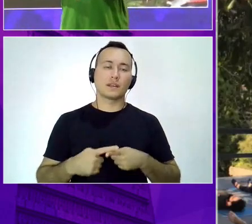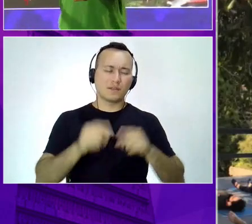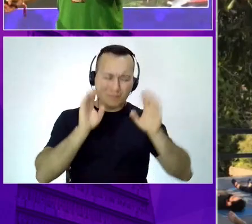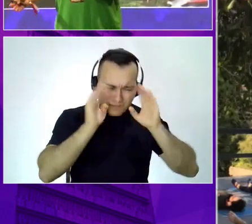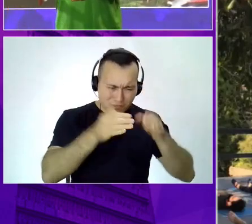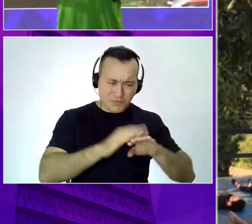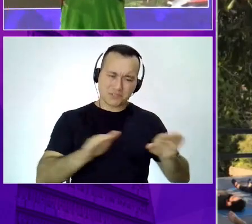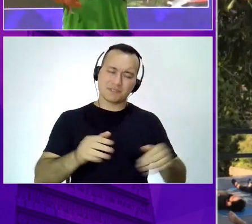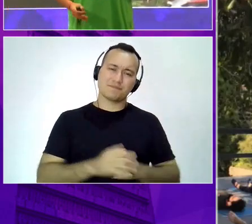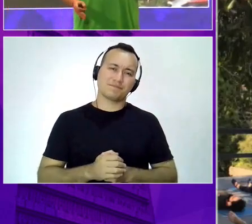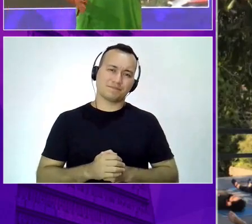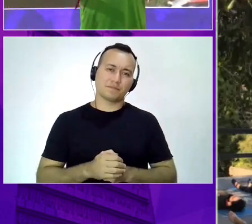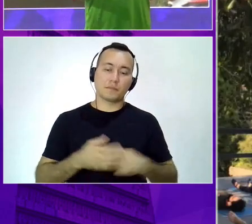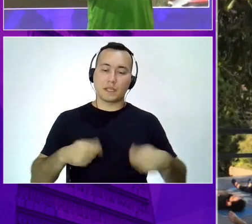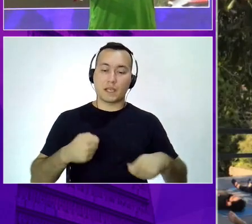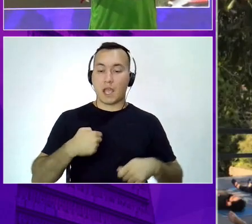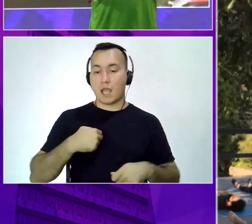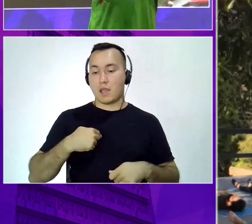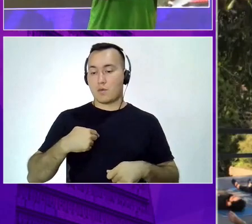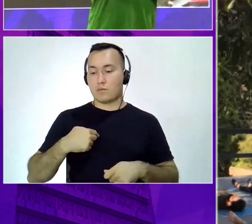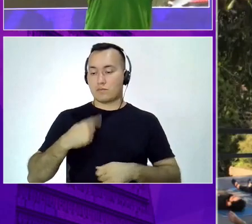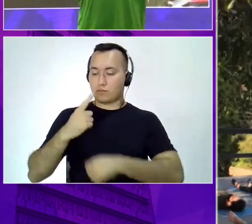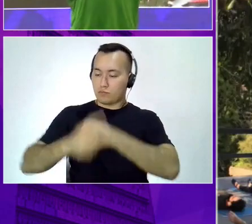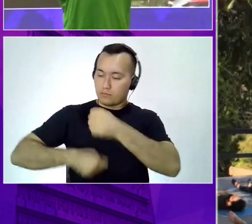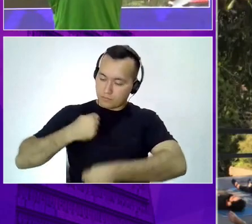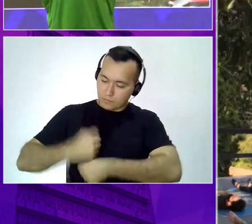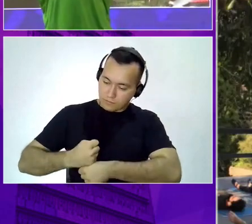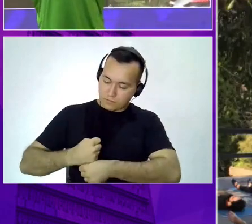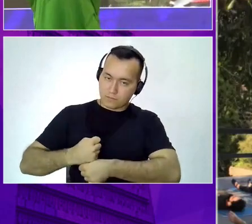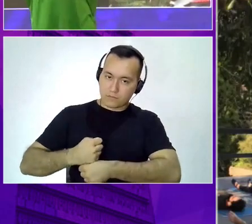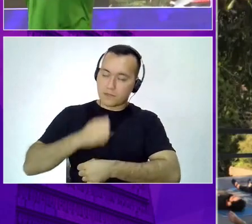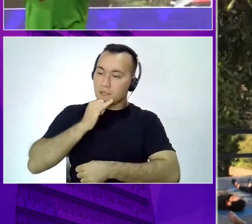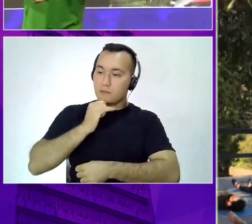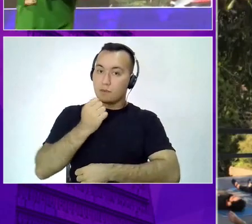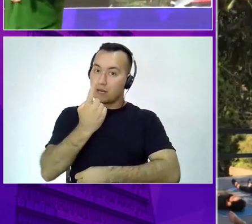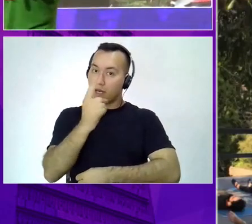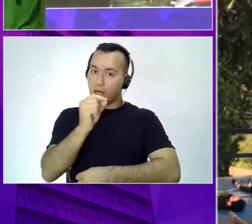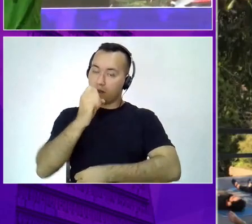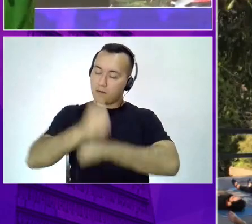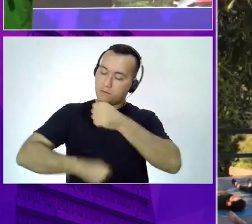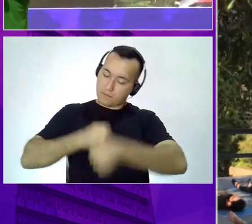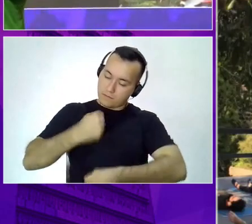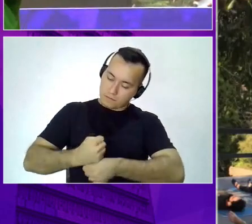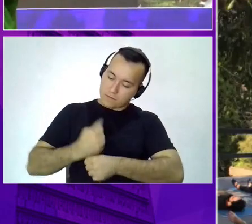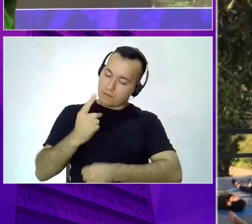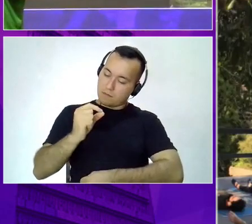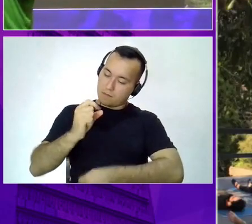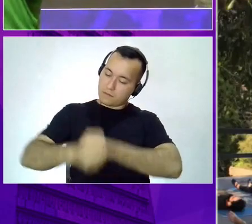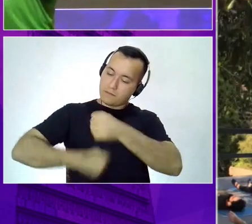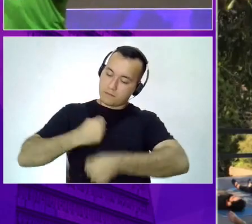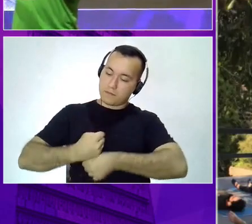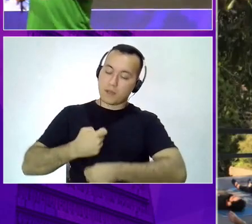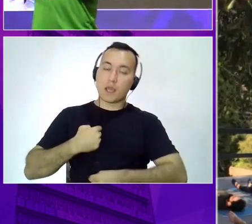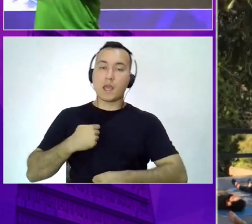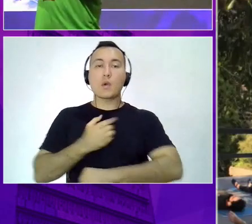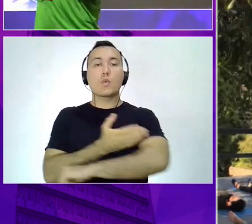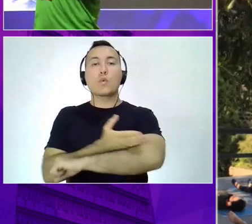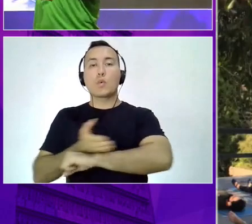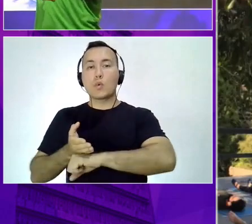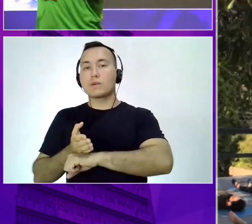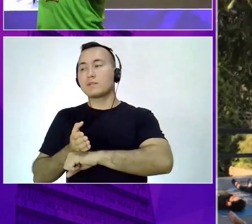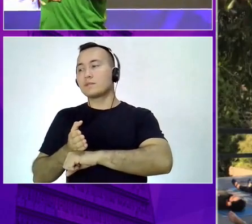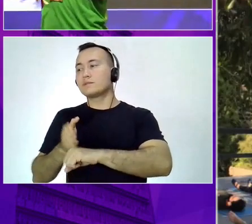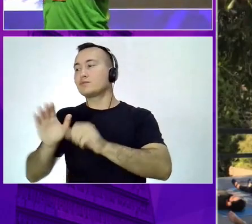Brasil, lá atrás. Na verdade, fiquei puto, não foi há um ano, não sei o quê. Não, fiquei esse ano fora, porque fui demitido